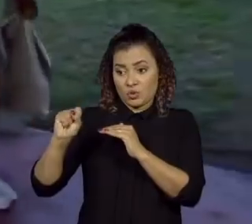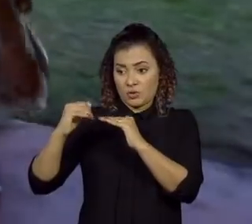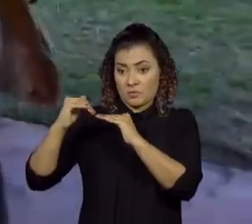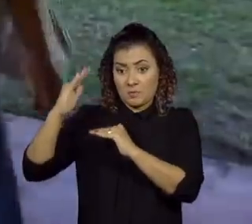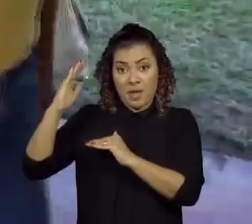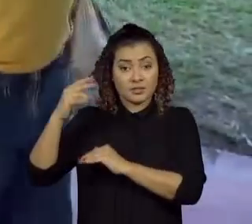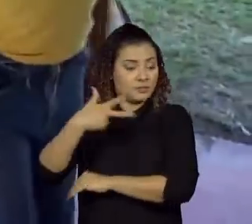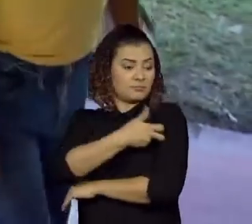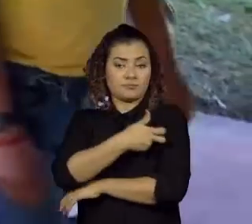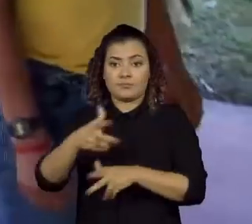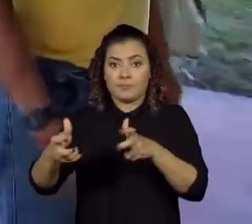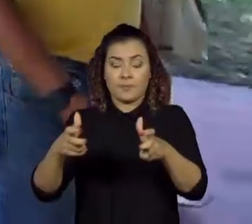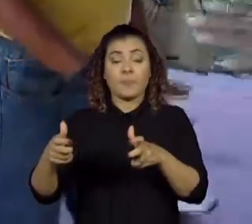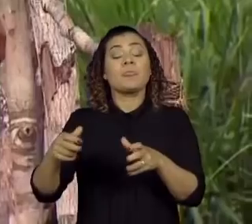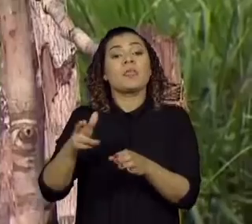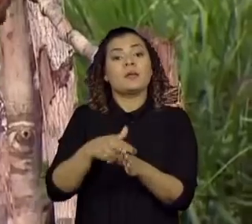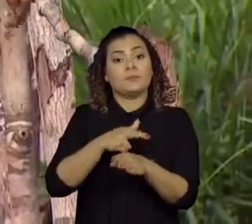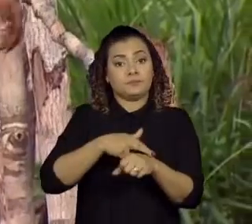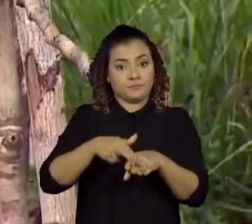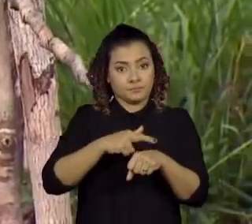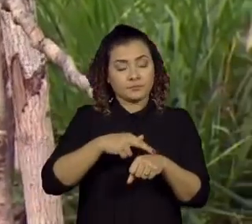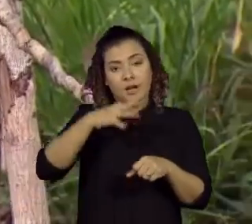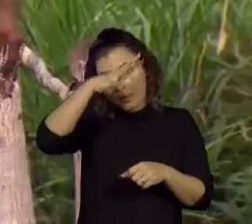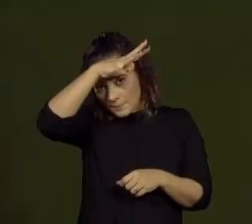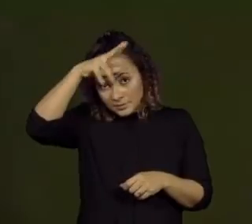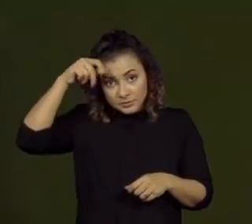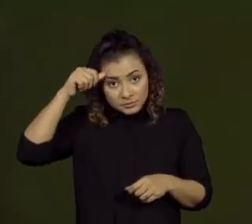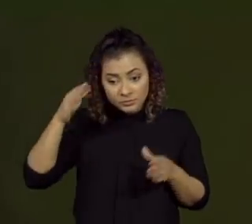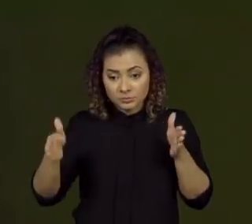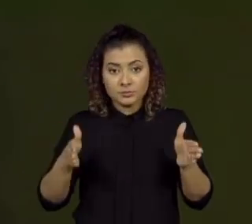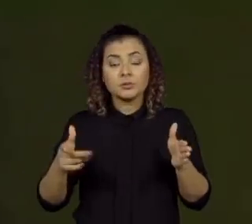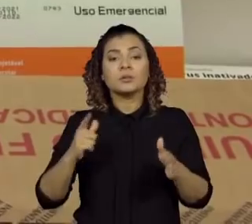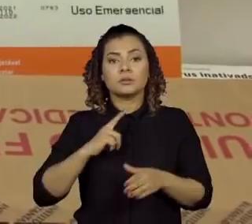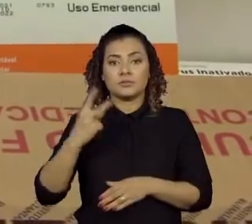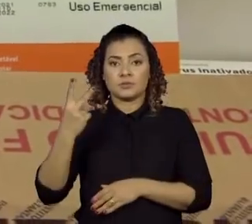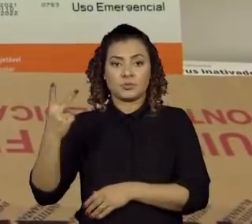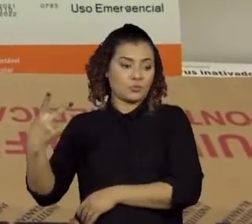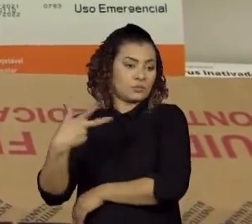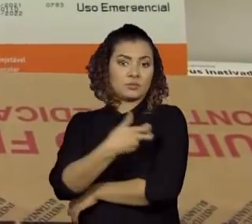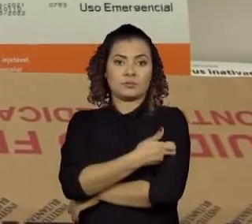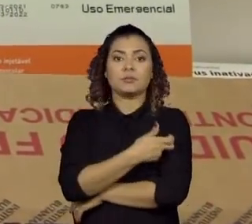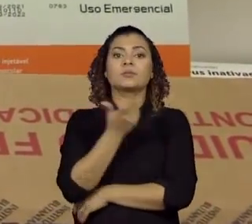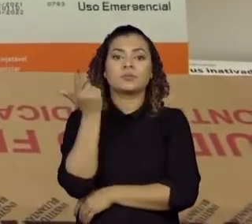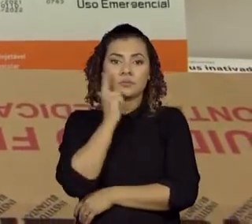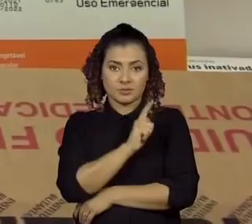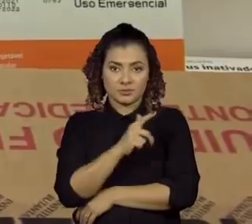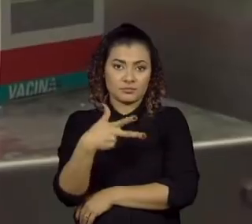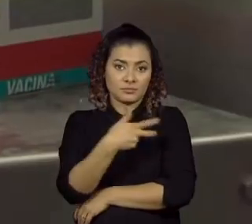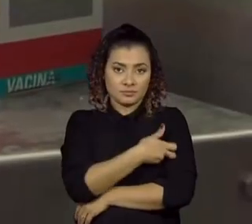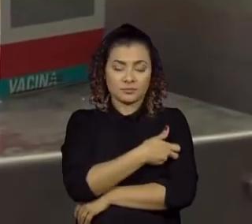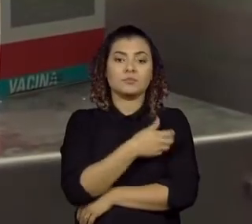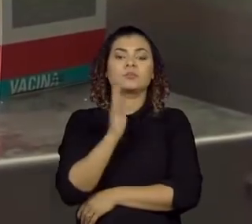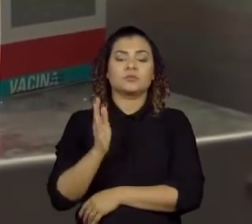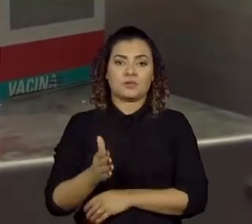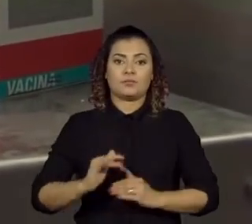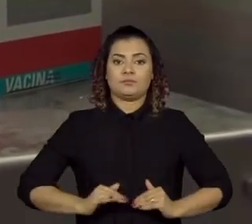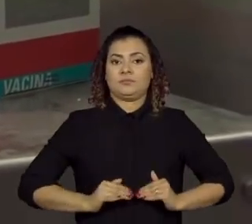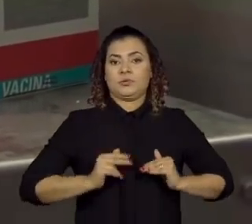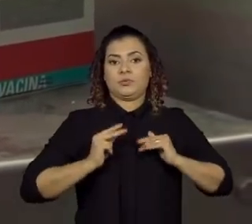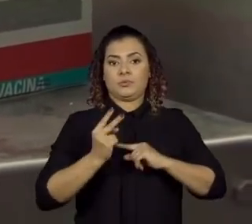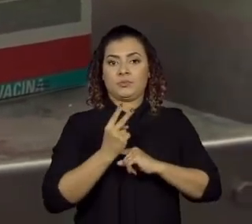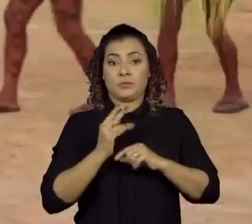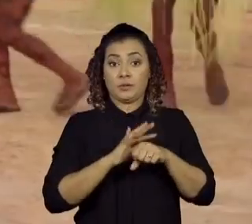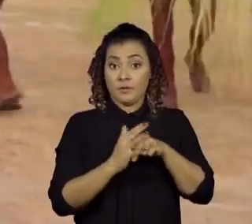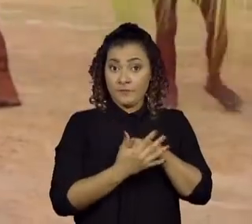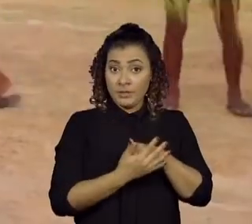Yanomami, entre os estados de Roraima e Amazonas, recebeu a segunda dose da vacina contra a Covid-19.